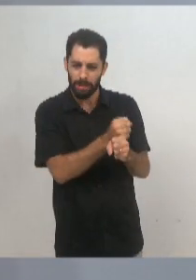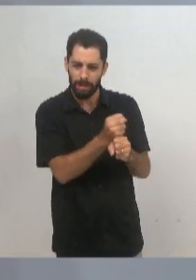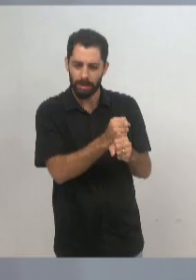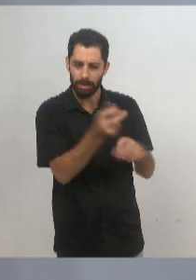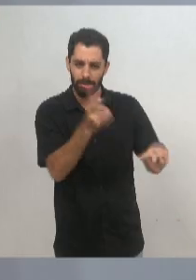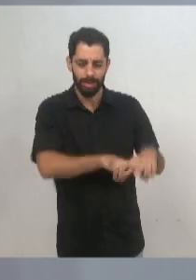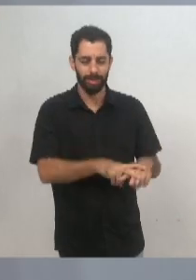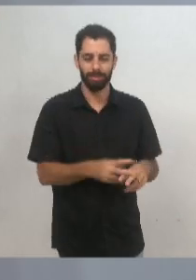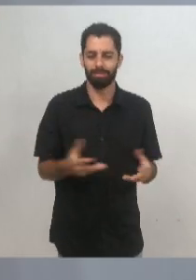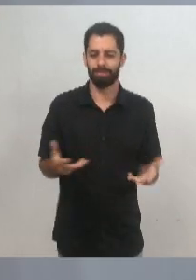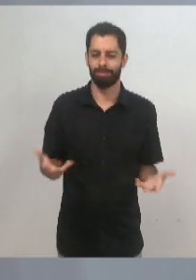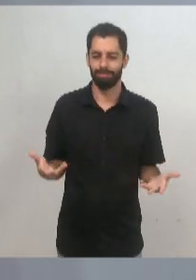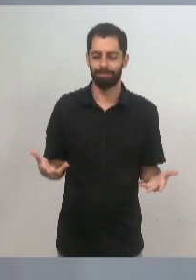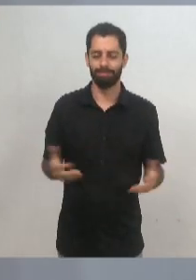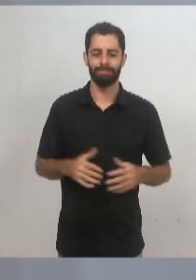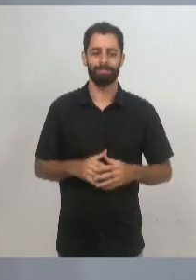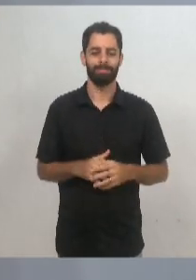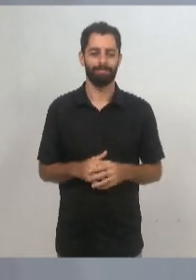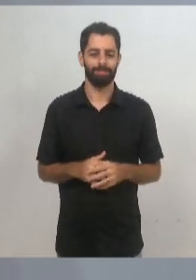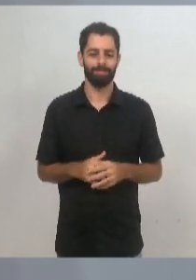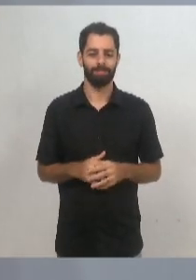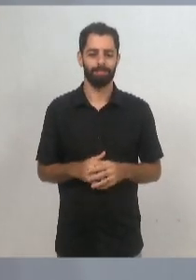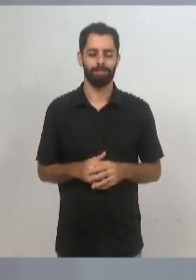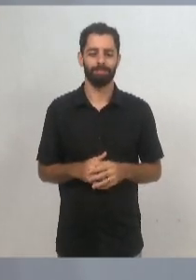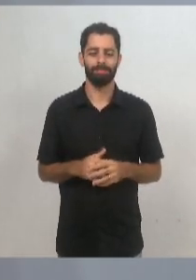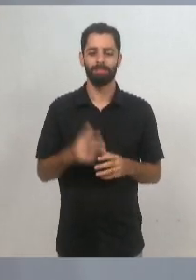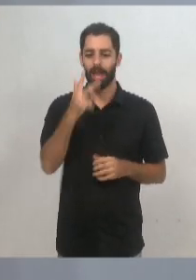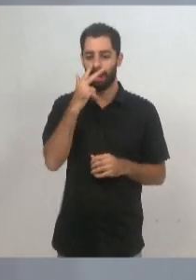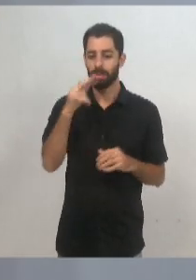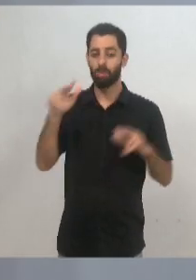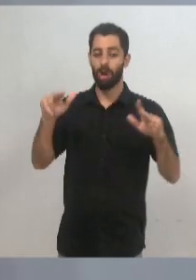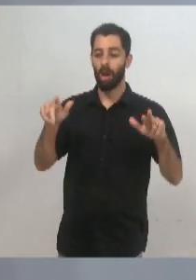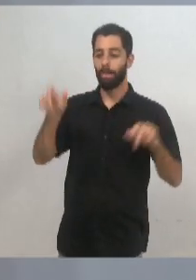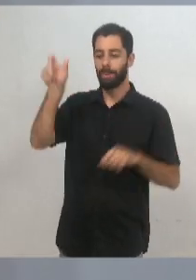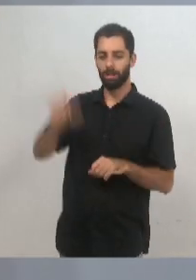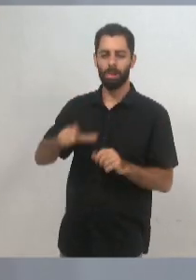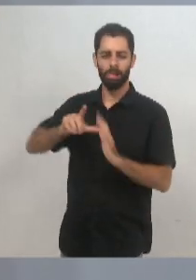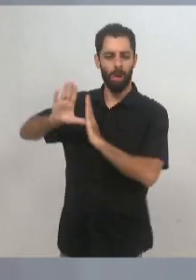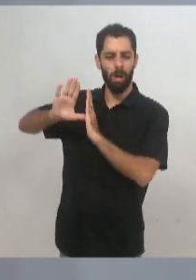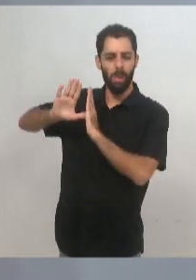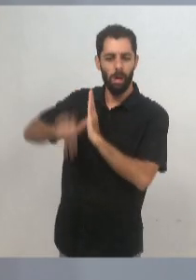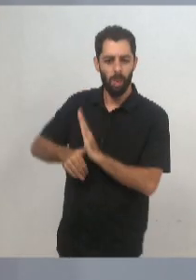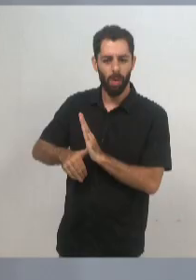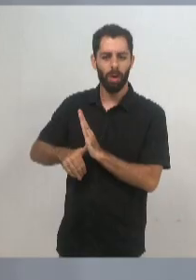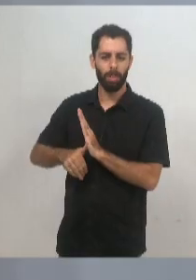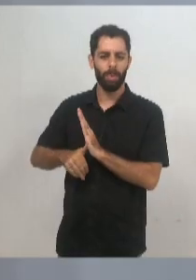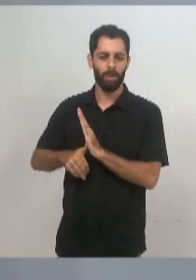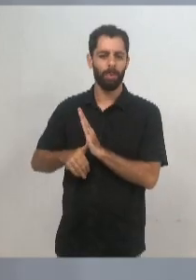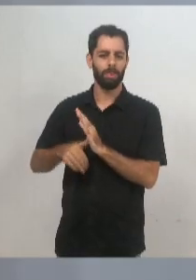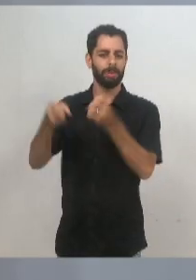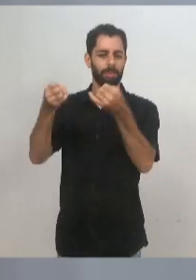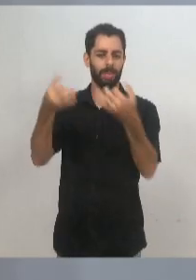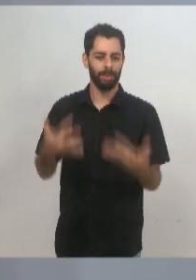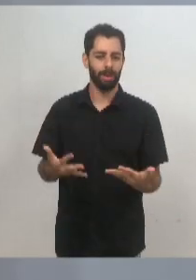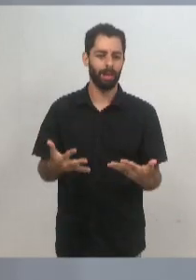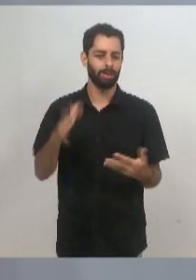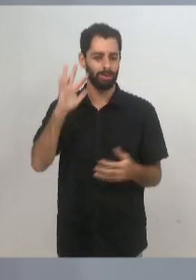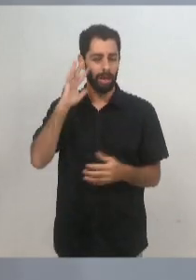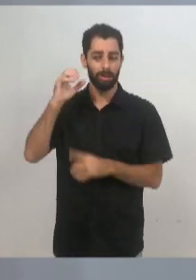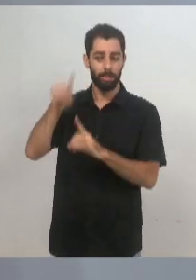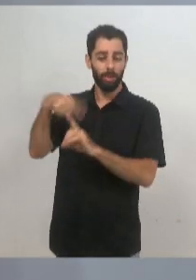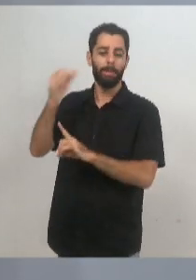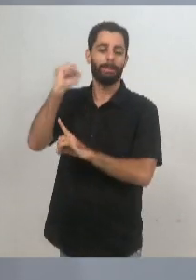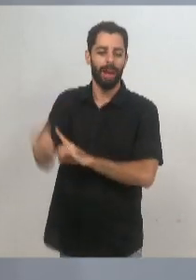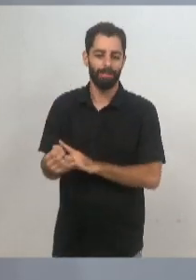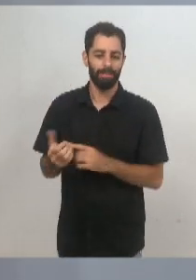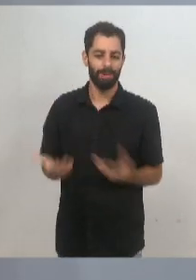anos. O que equivale ao agente que comete um roubo e, para assegurar o resultado, mata. E